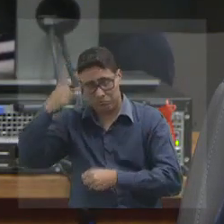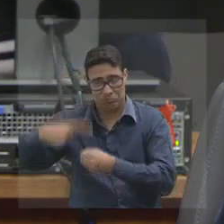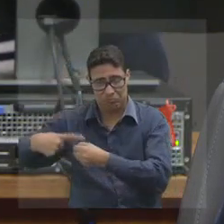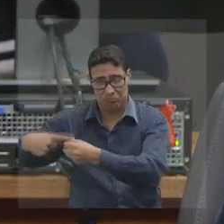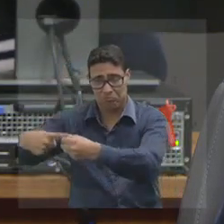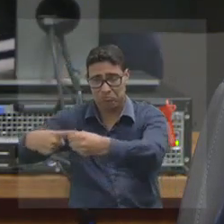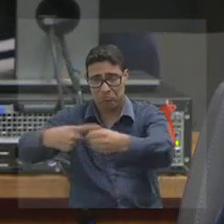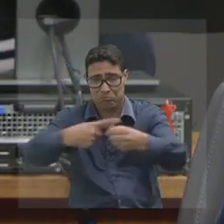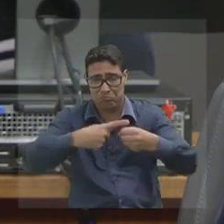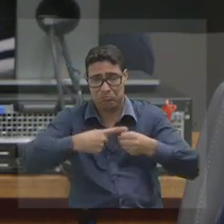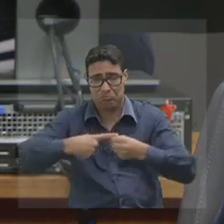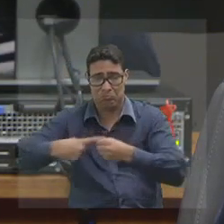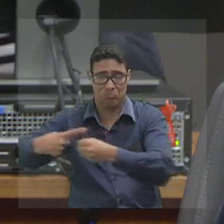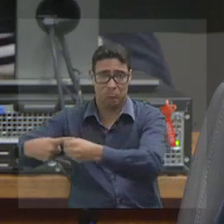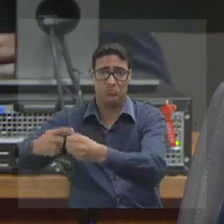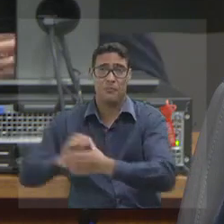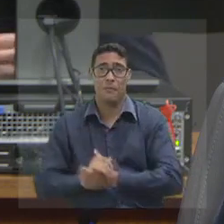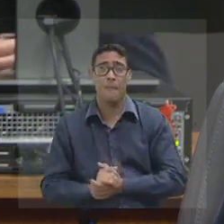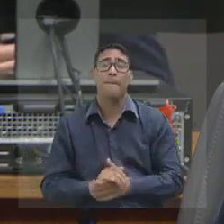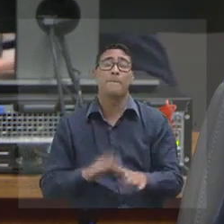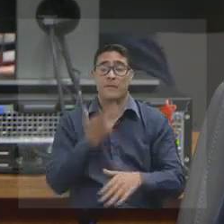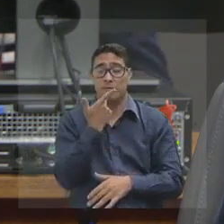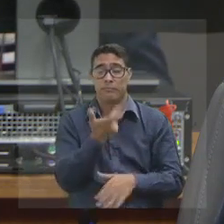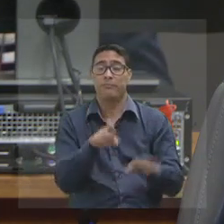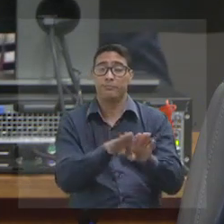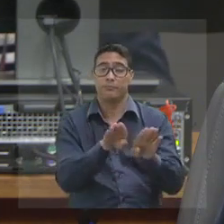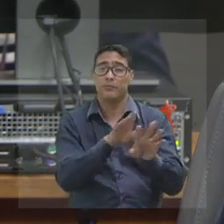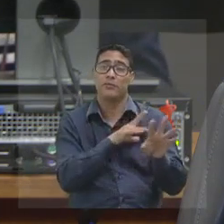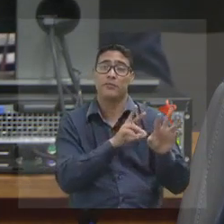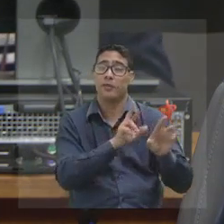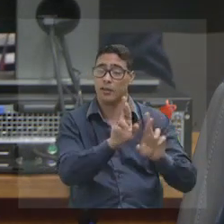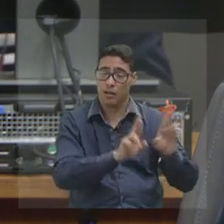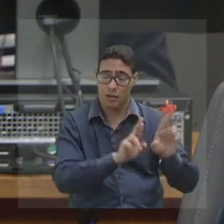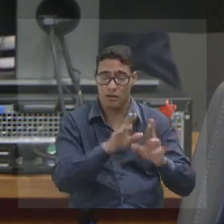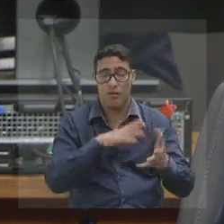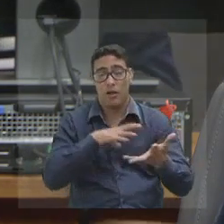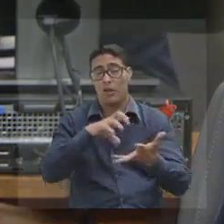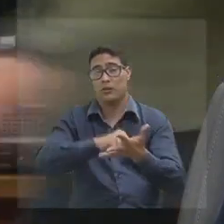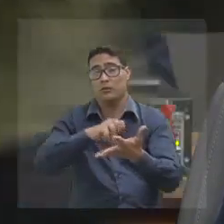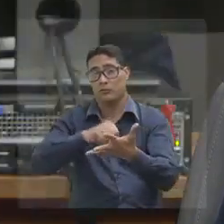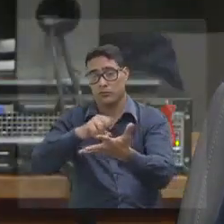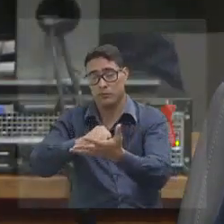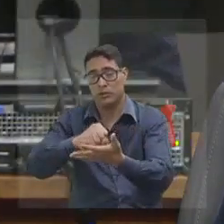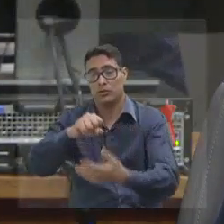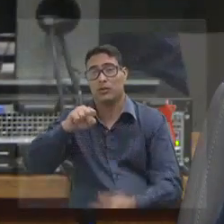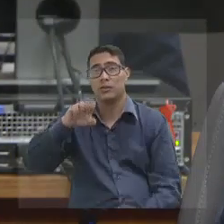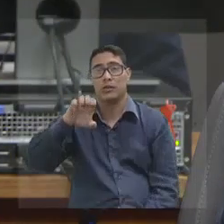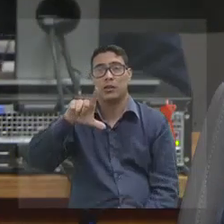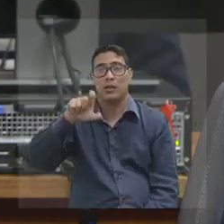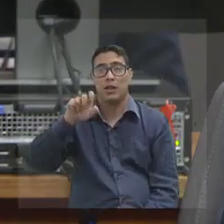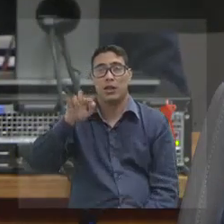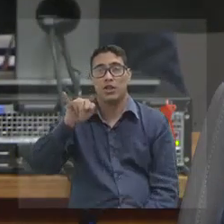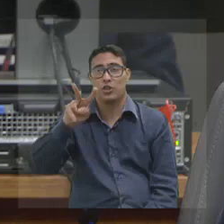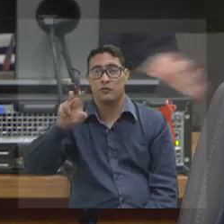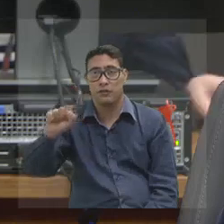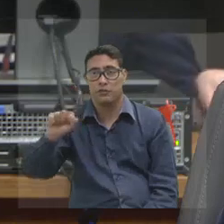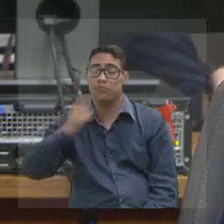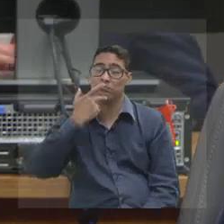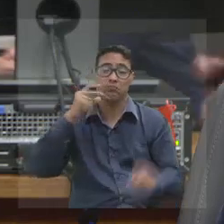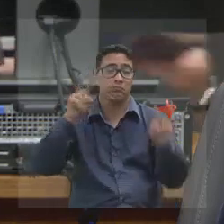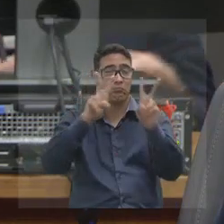falando também em relação a coleta seletiva e dentro do tema que